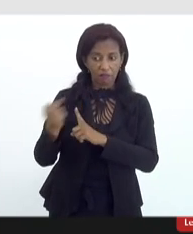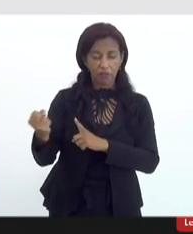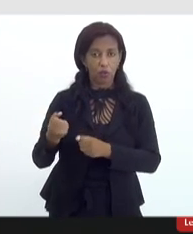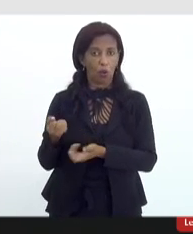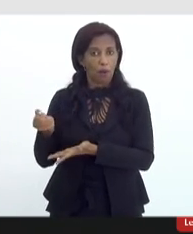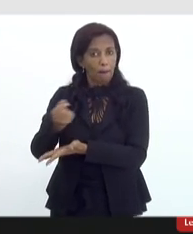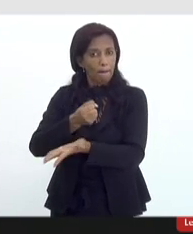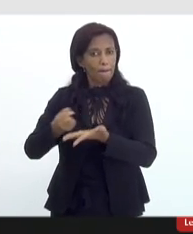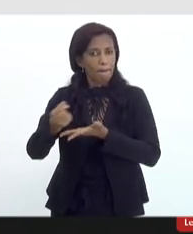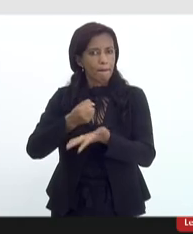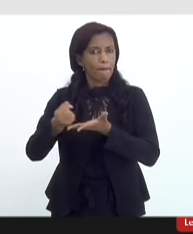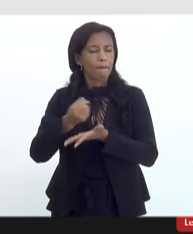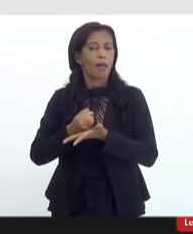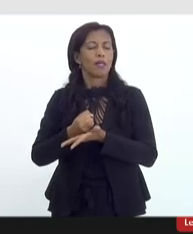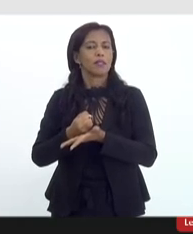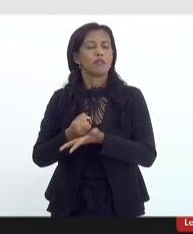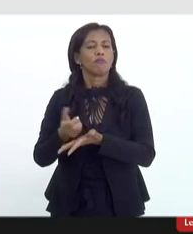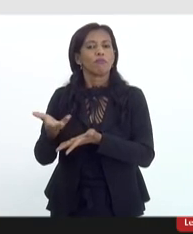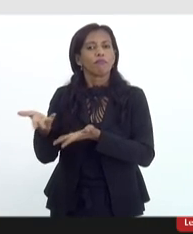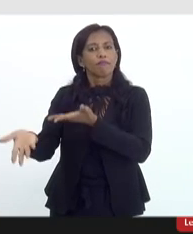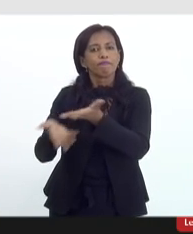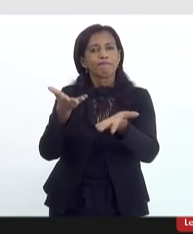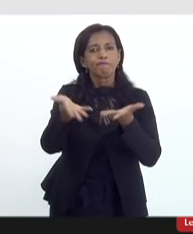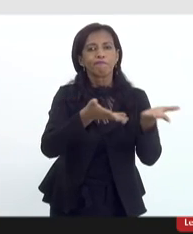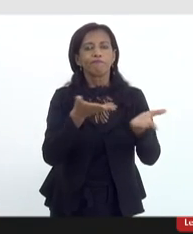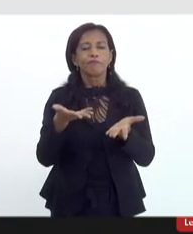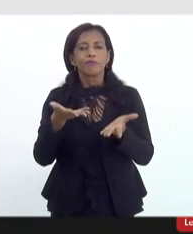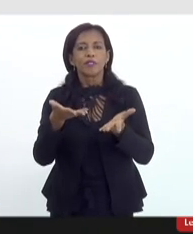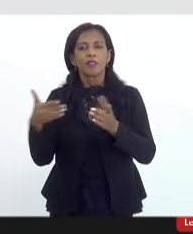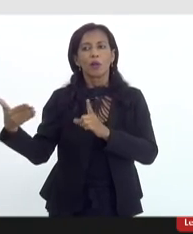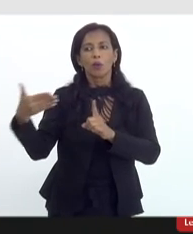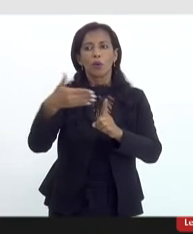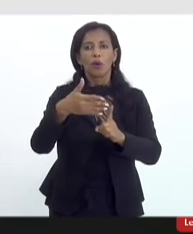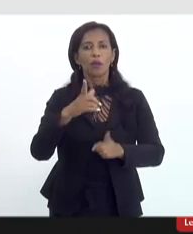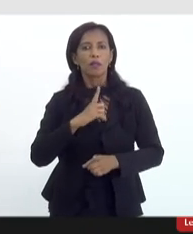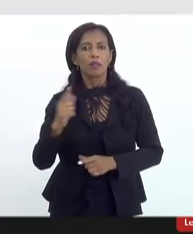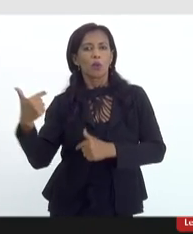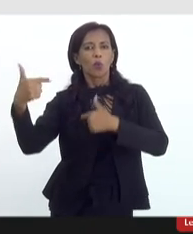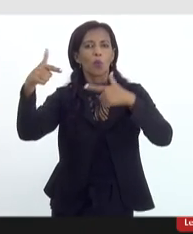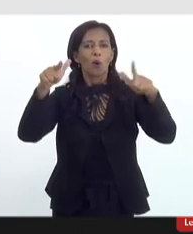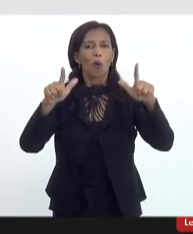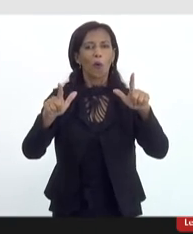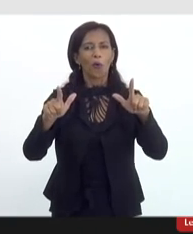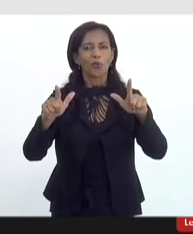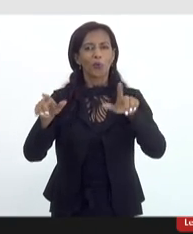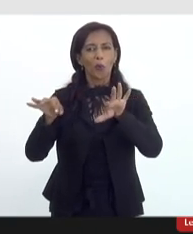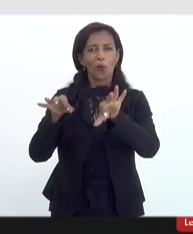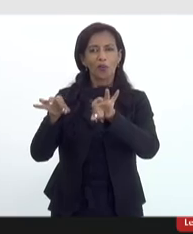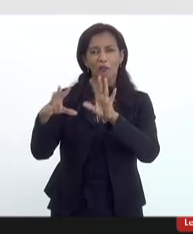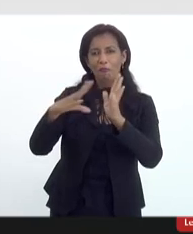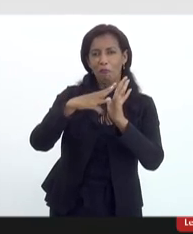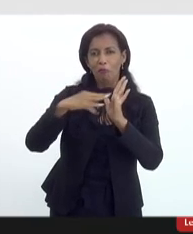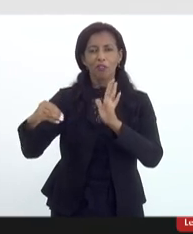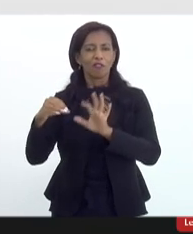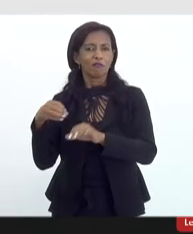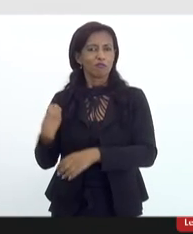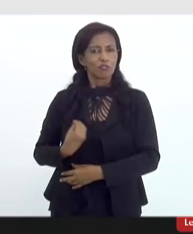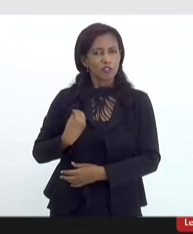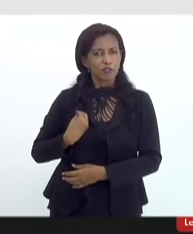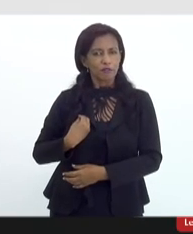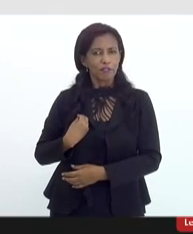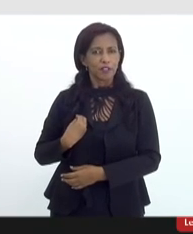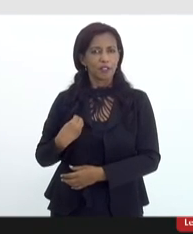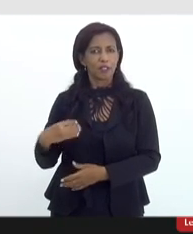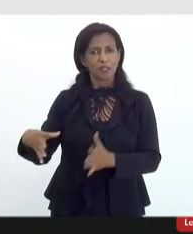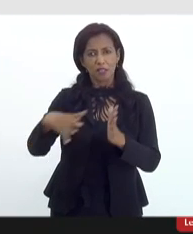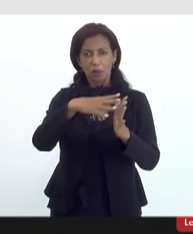as bases dos itens anteriores, e a localização de que tem uma outra estética, um outro modo de vida, são modos que